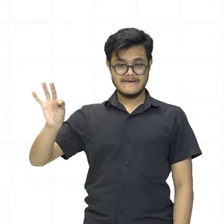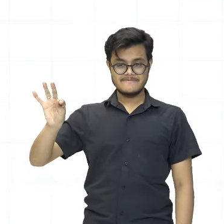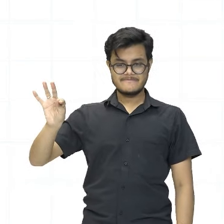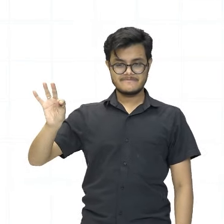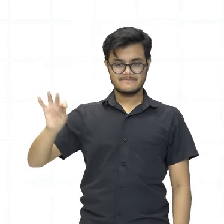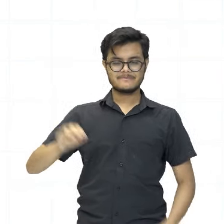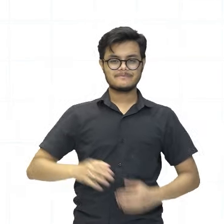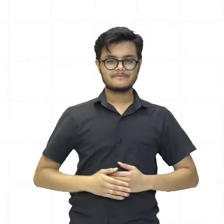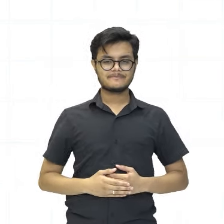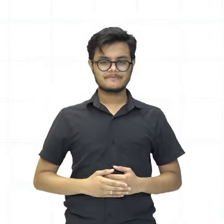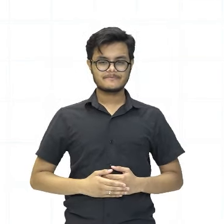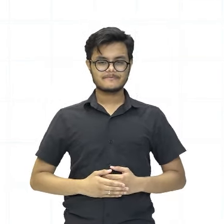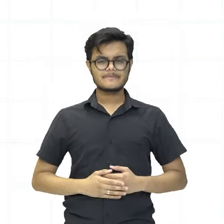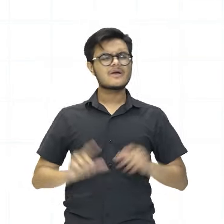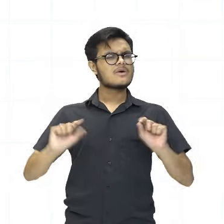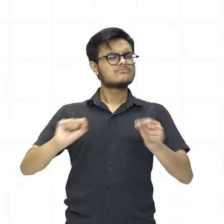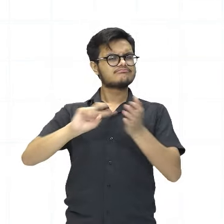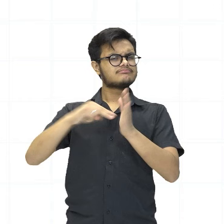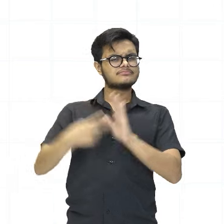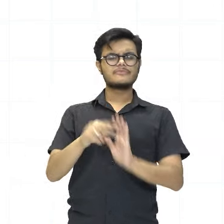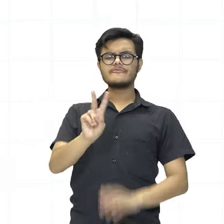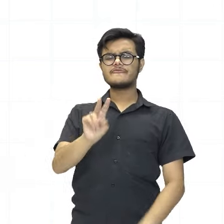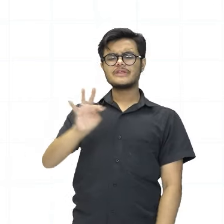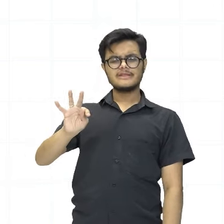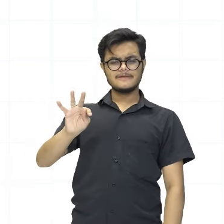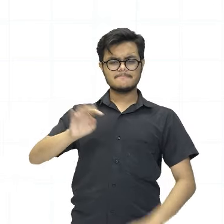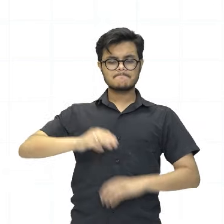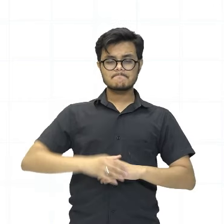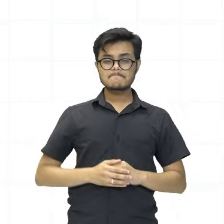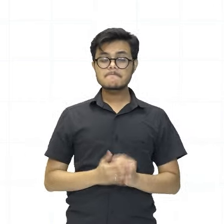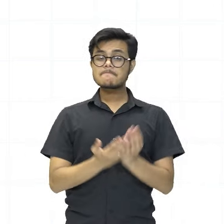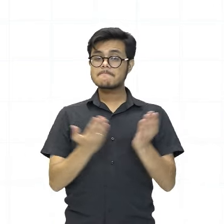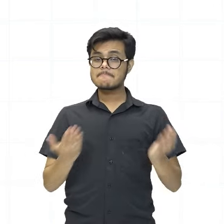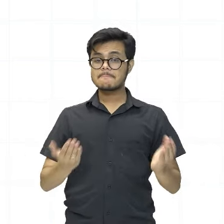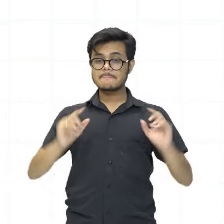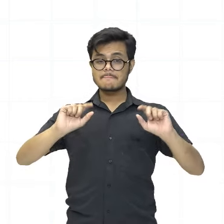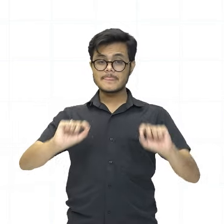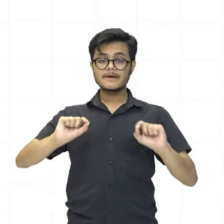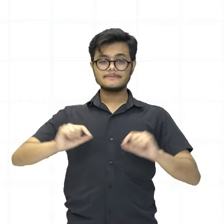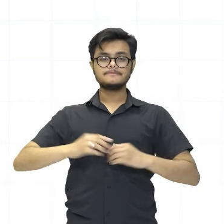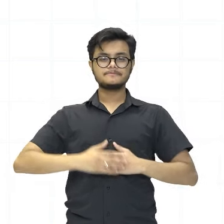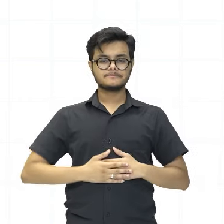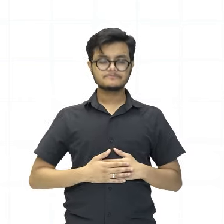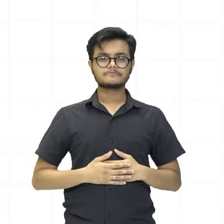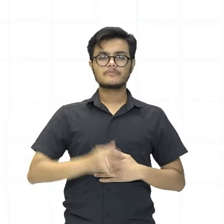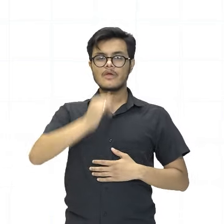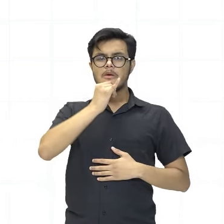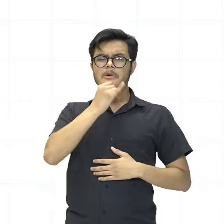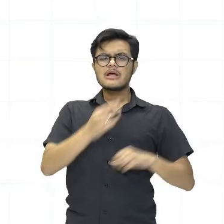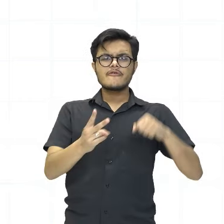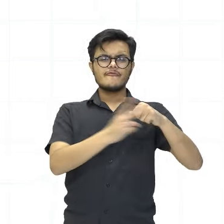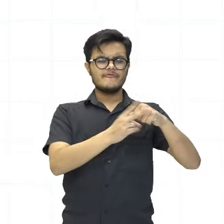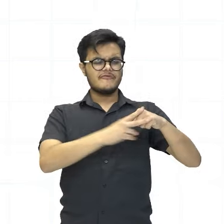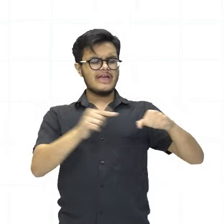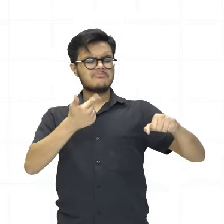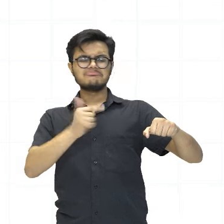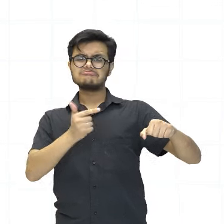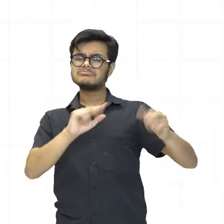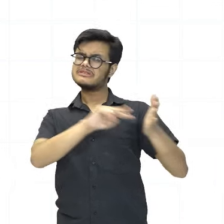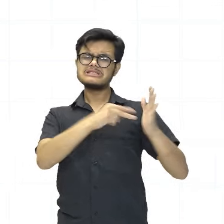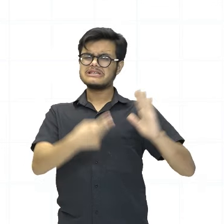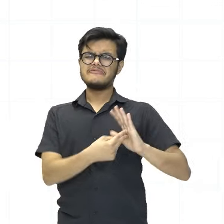seguinte então que que é esse verbo transitivo o verbo transitivo ele é o verbo que vai